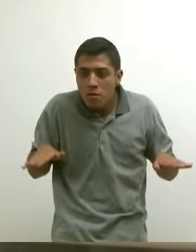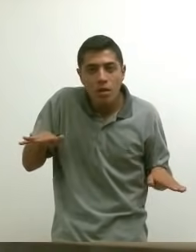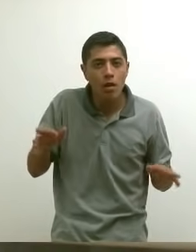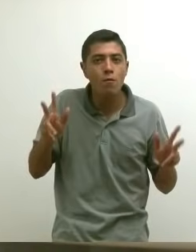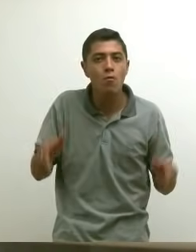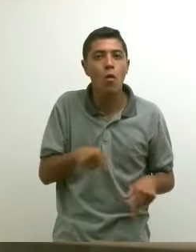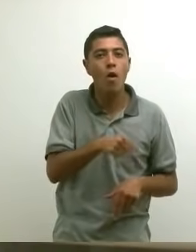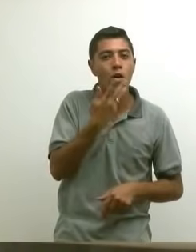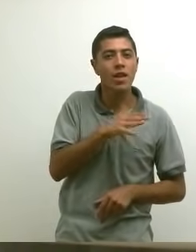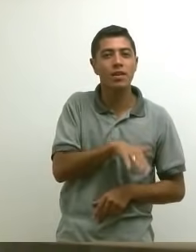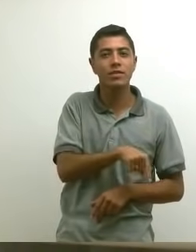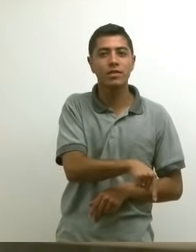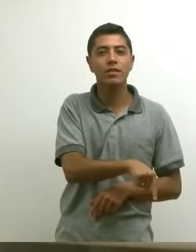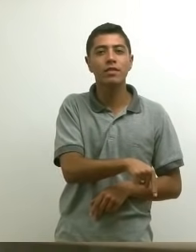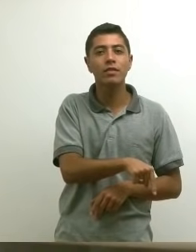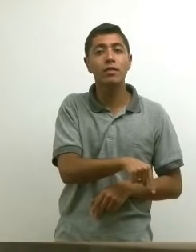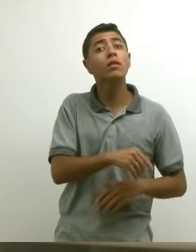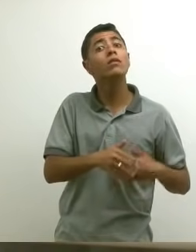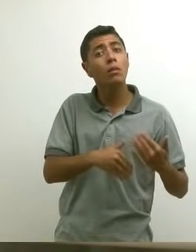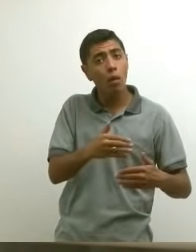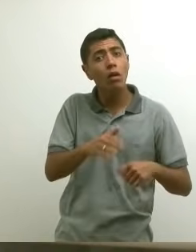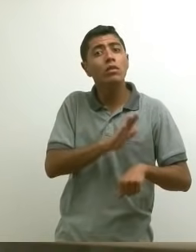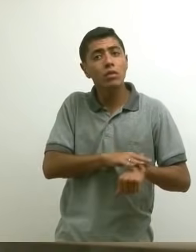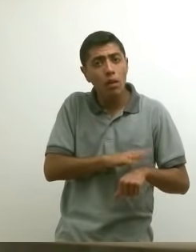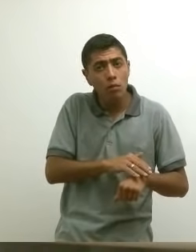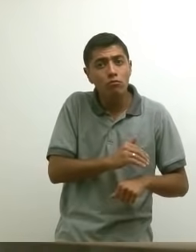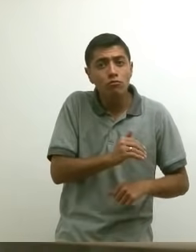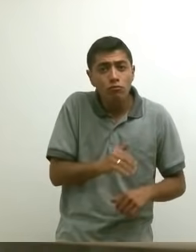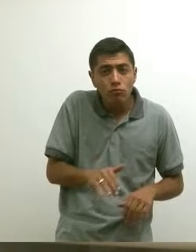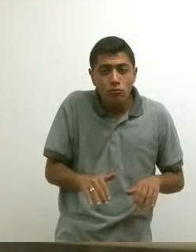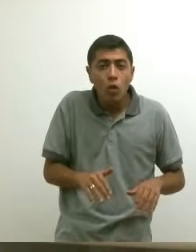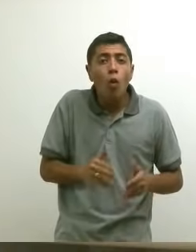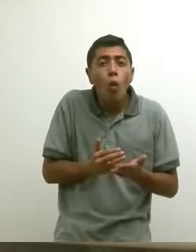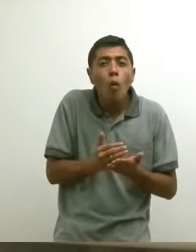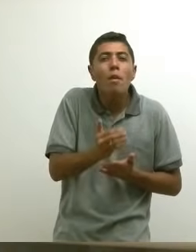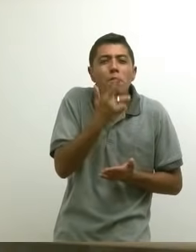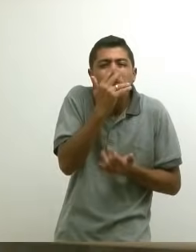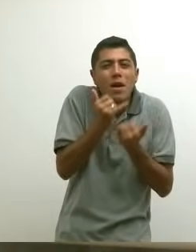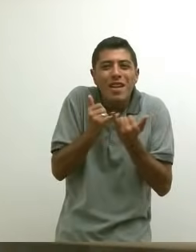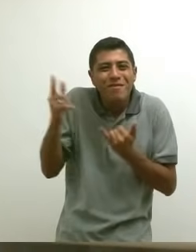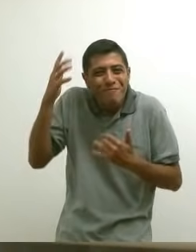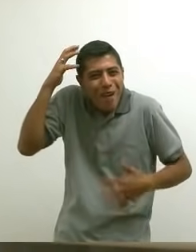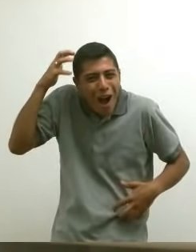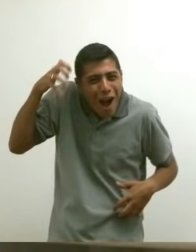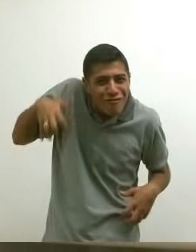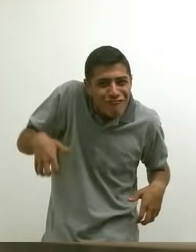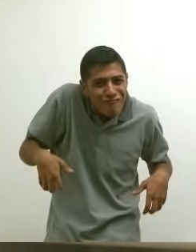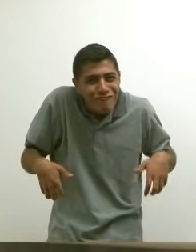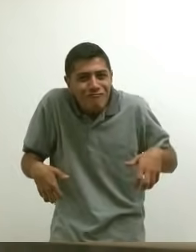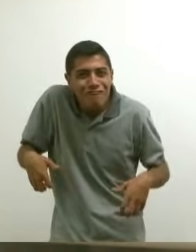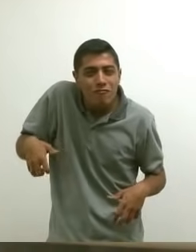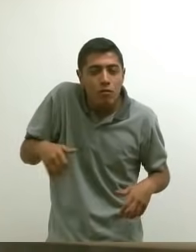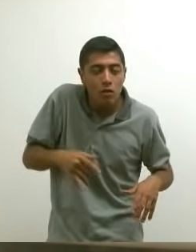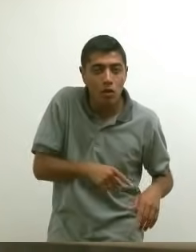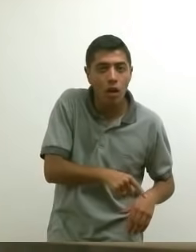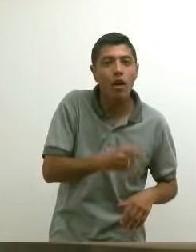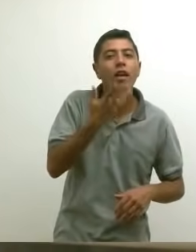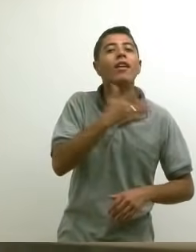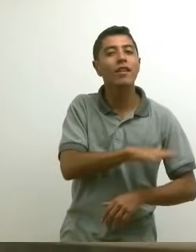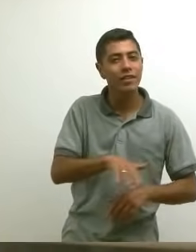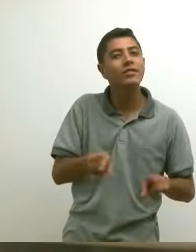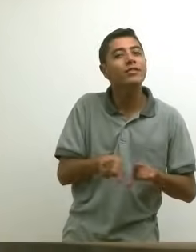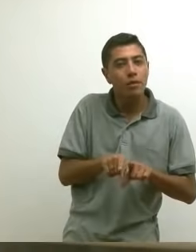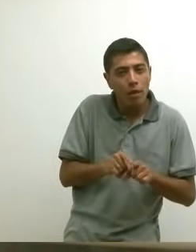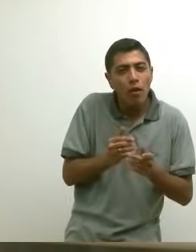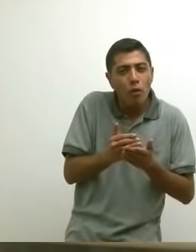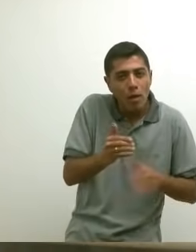chega uma fase que ainda não podemos dizer que é uma criança com tem características totalmente humanas o que ela tem é